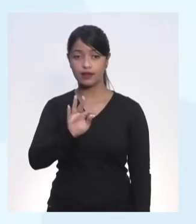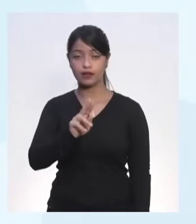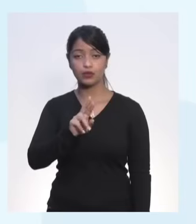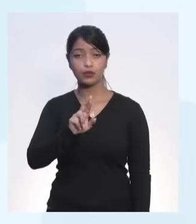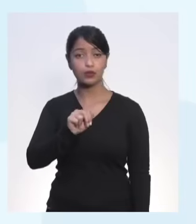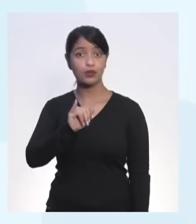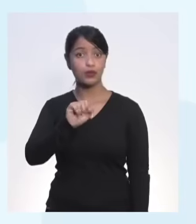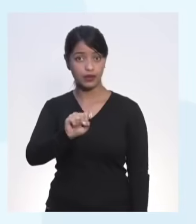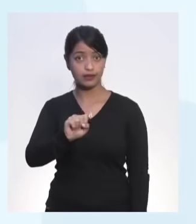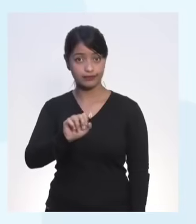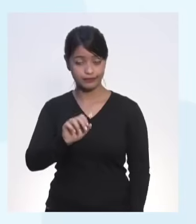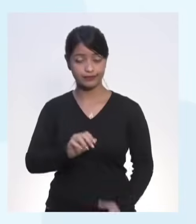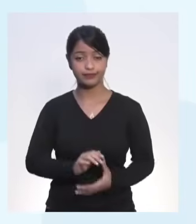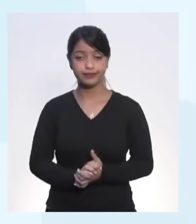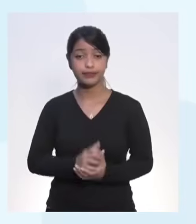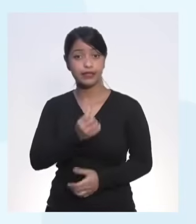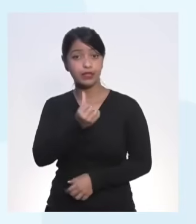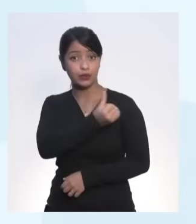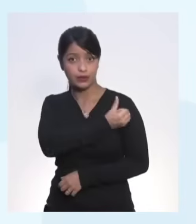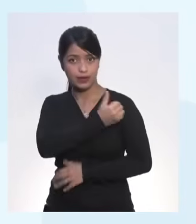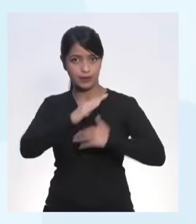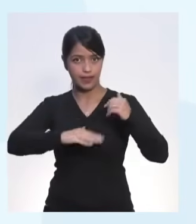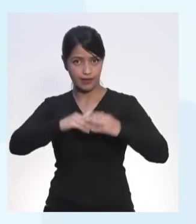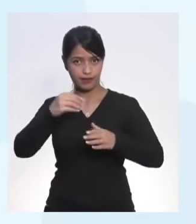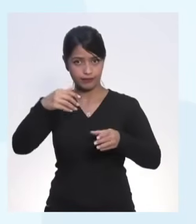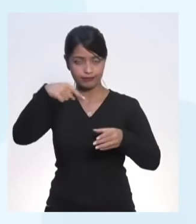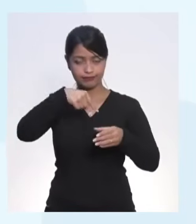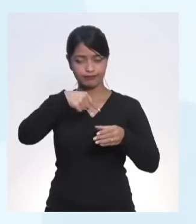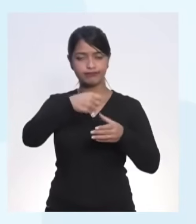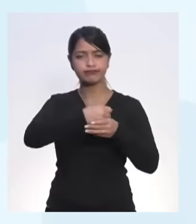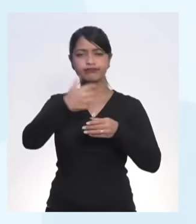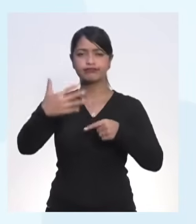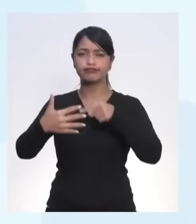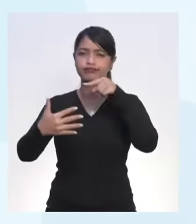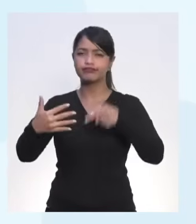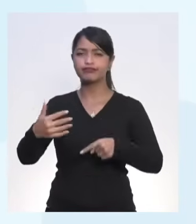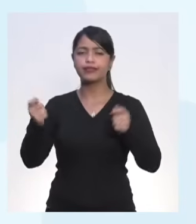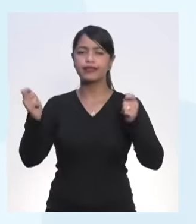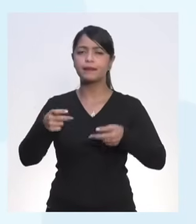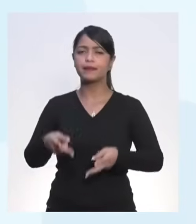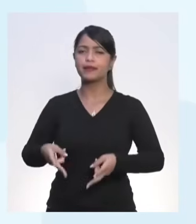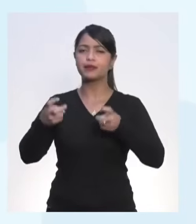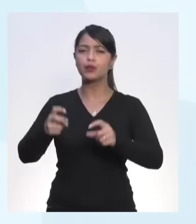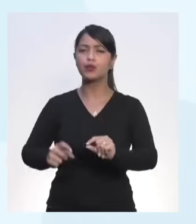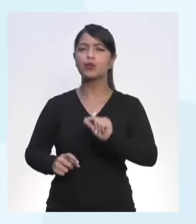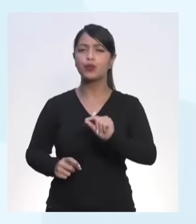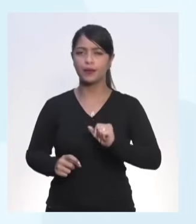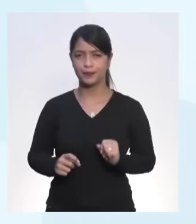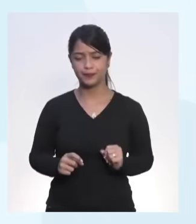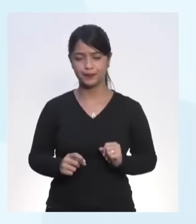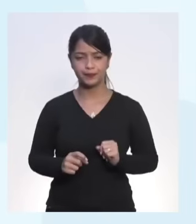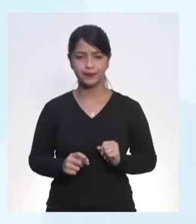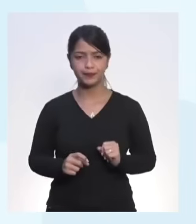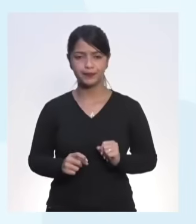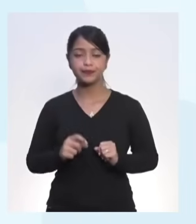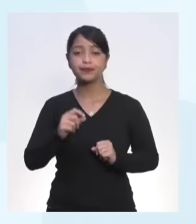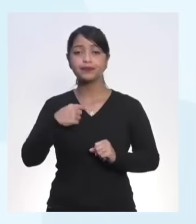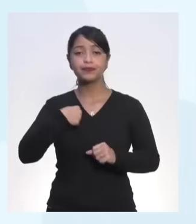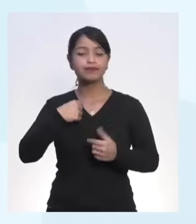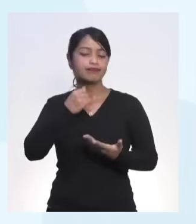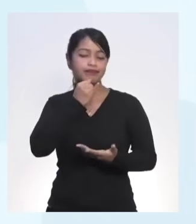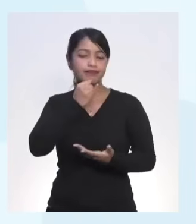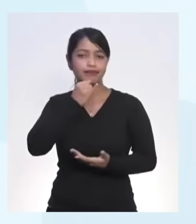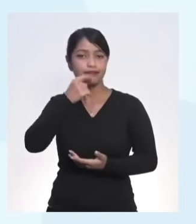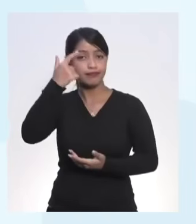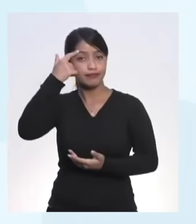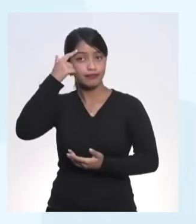habilidade, né, o que nós podemos observar são algumas situações. o objetivo de fazer um cálculo mental,